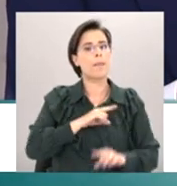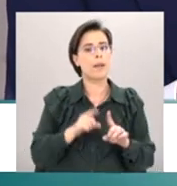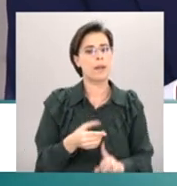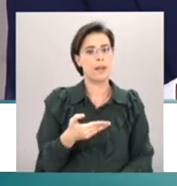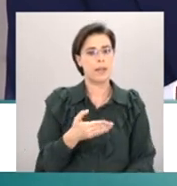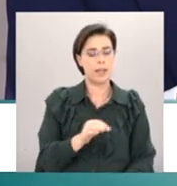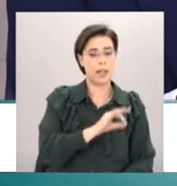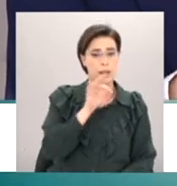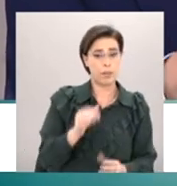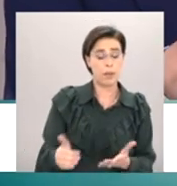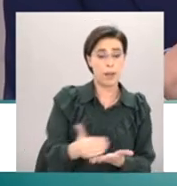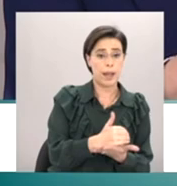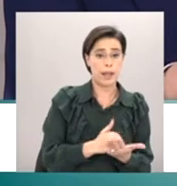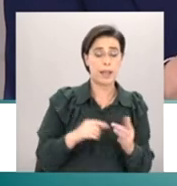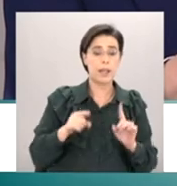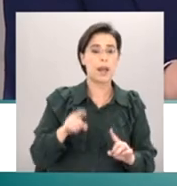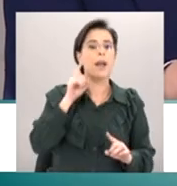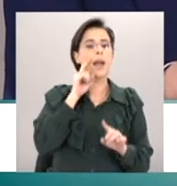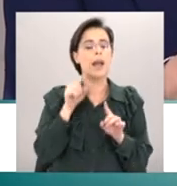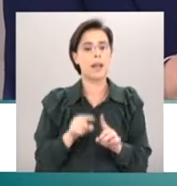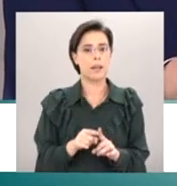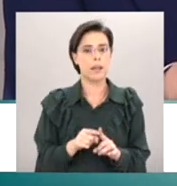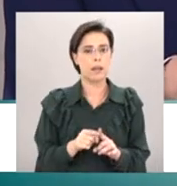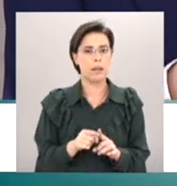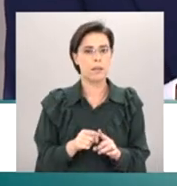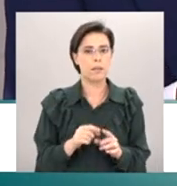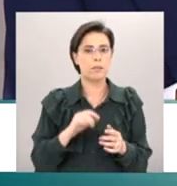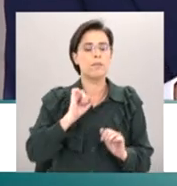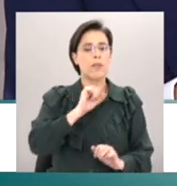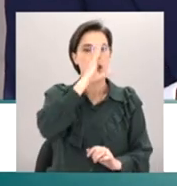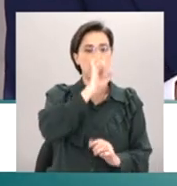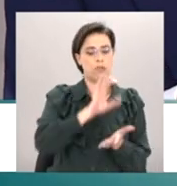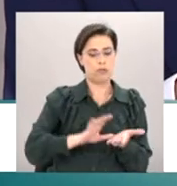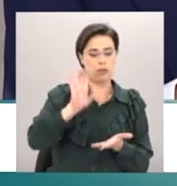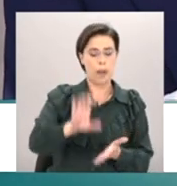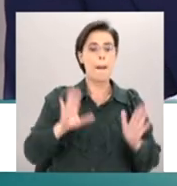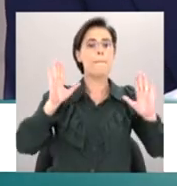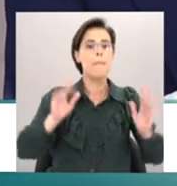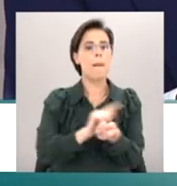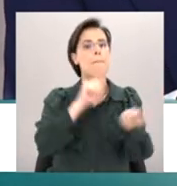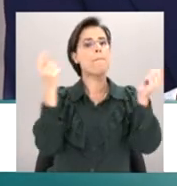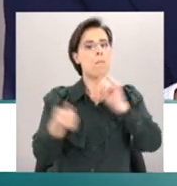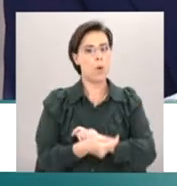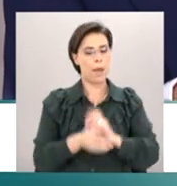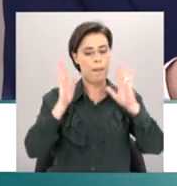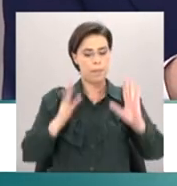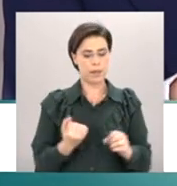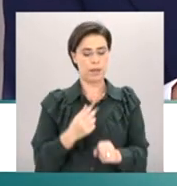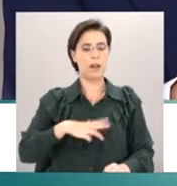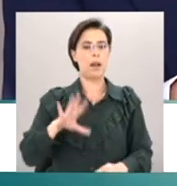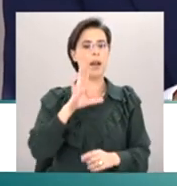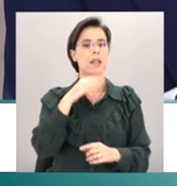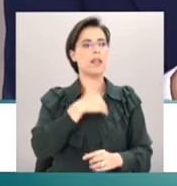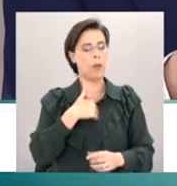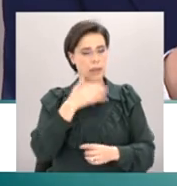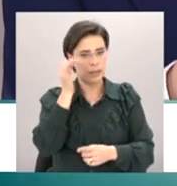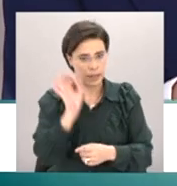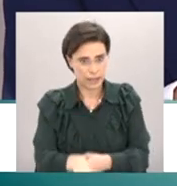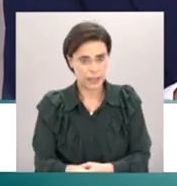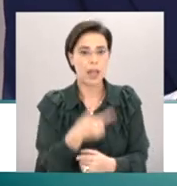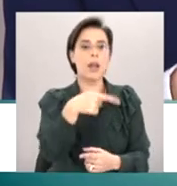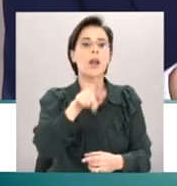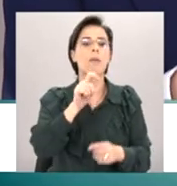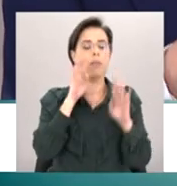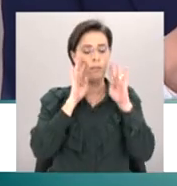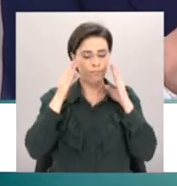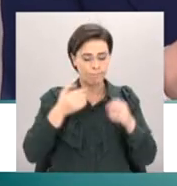setenta por cento das receitas garantidas pelos cofres do Estado agora é preciso mudar o serviço Nacional de saúde sim e o bloco de